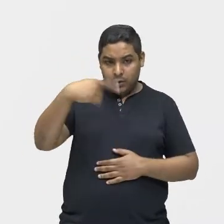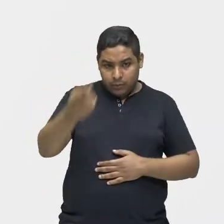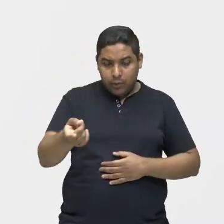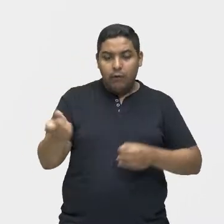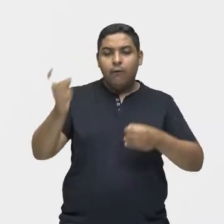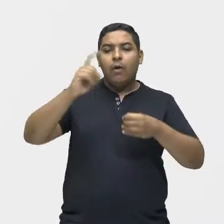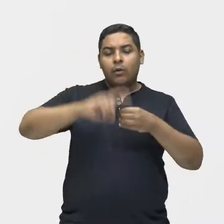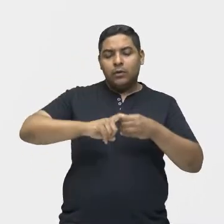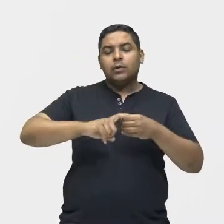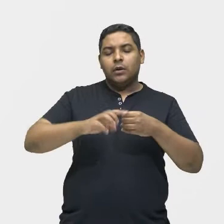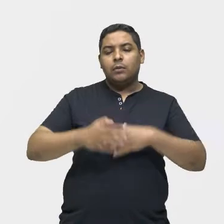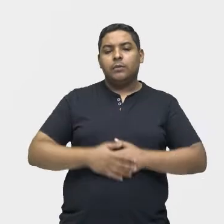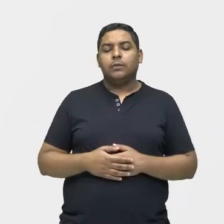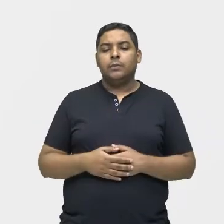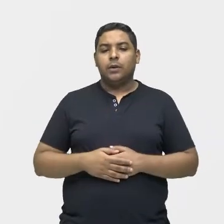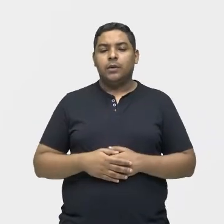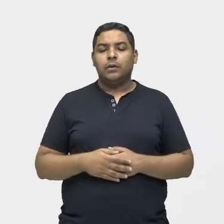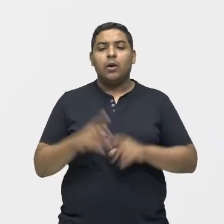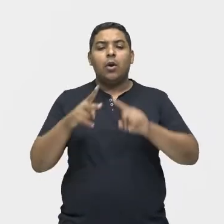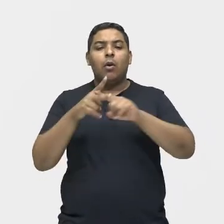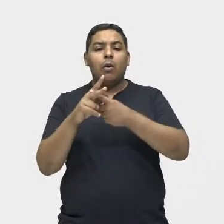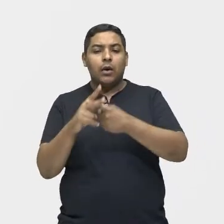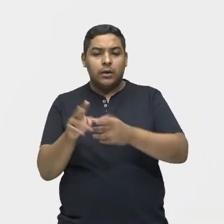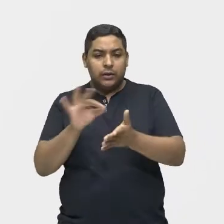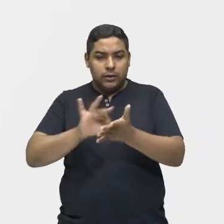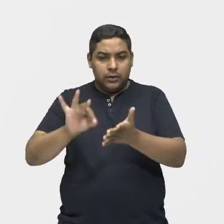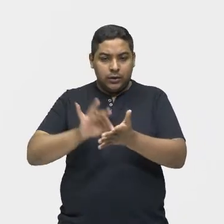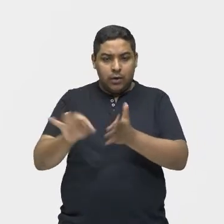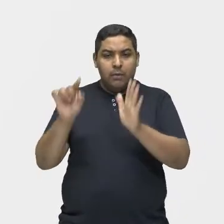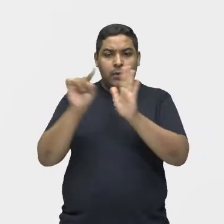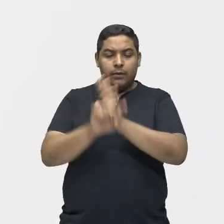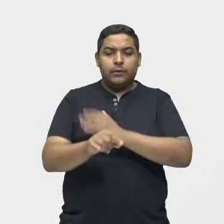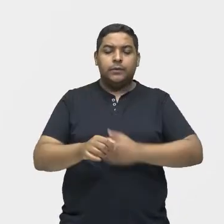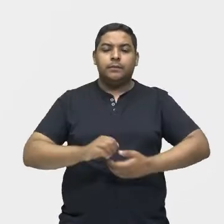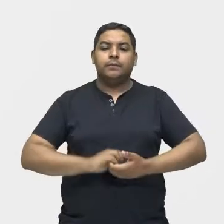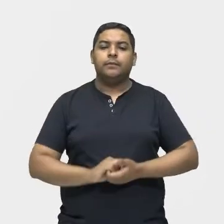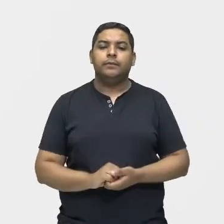nós voltamos aí, então, com a correção dessa questão.